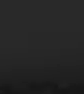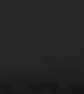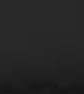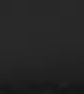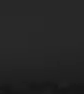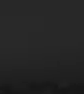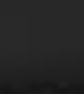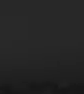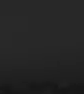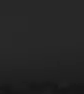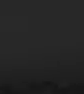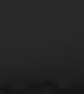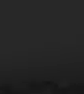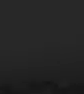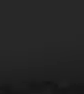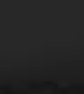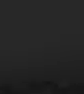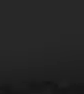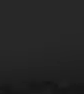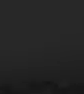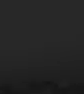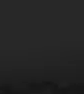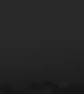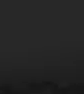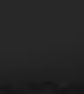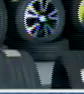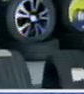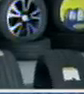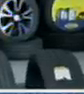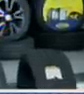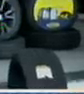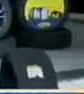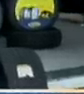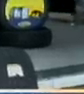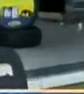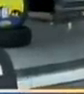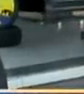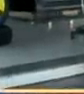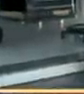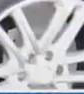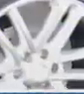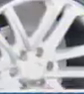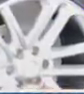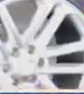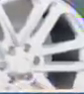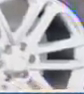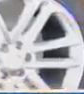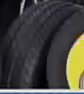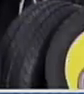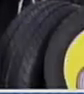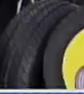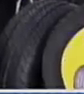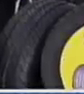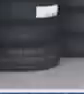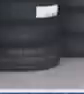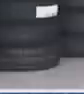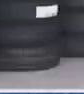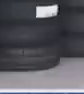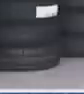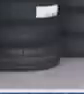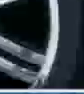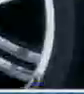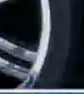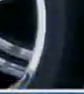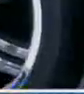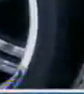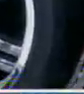Ligue 3090-3090. Access. Evoluir sempre. Shopping dos Pneus Multimarcas. O maior estoque. A maior variedade de marcas e